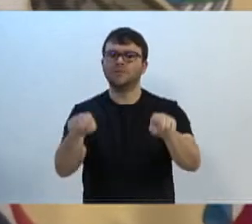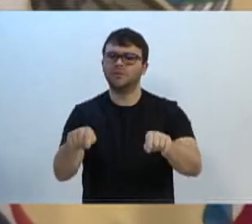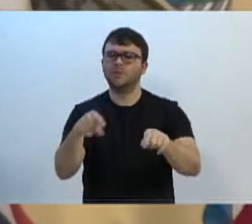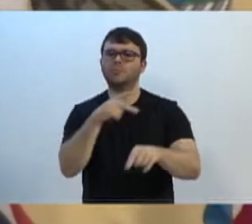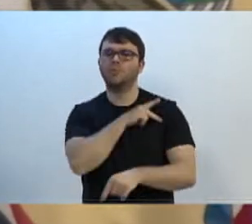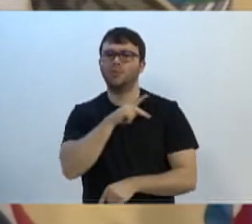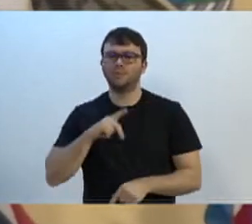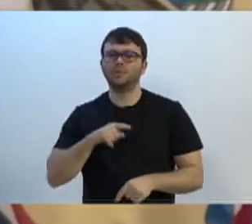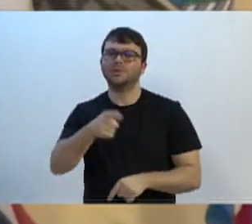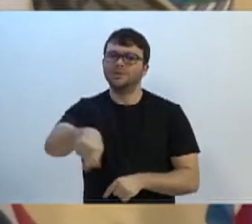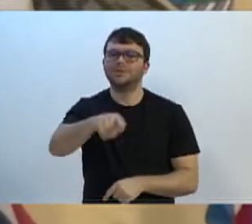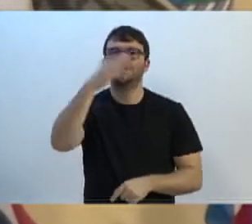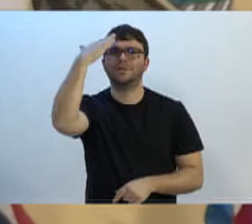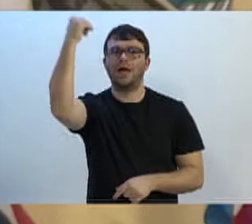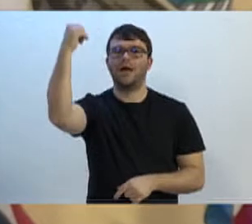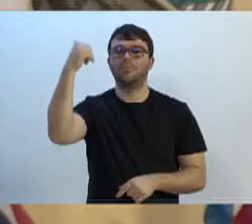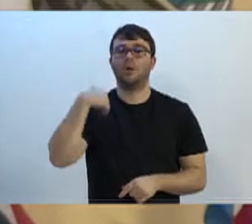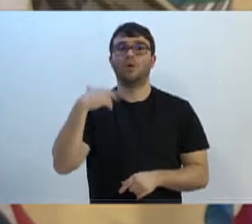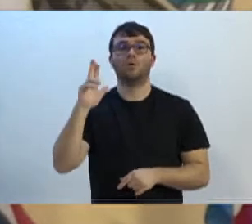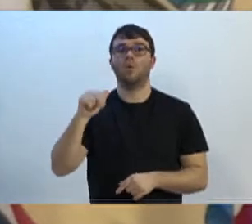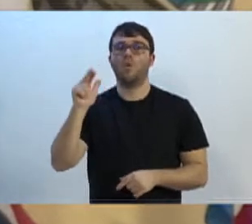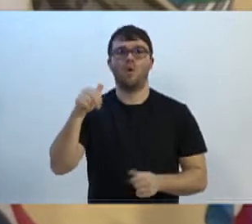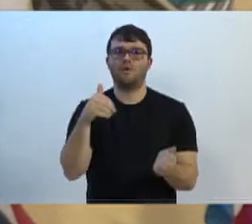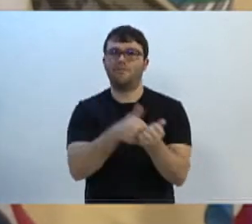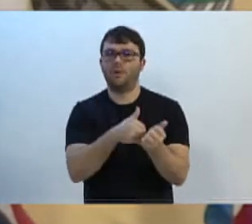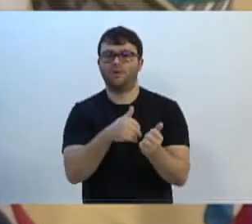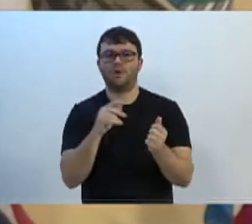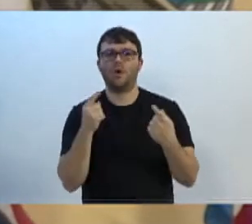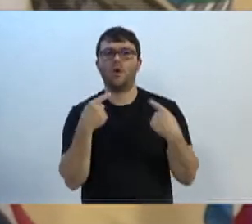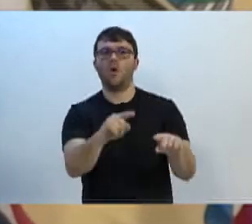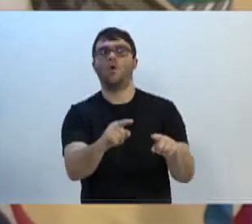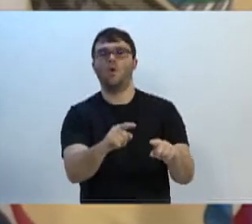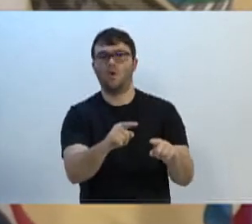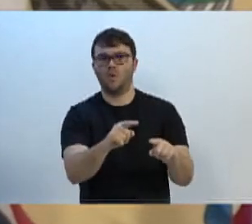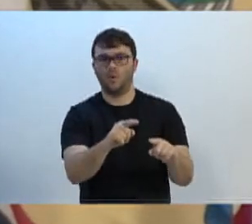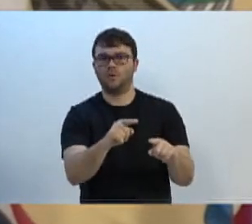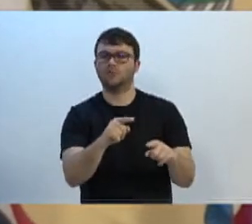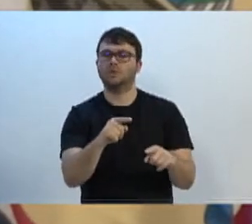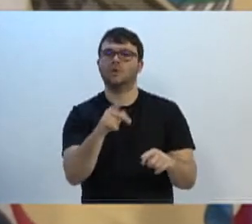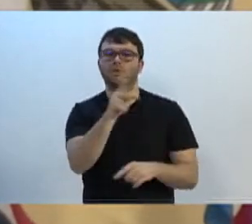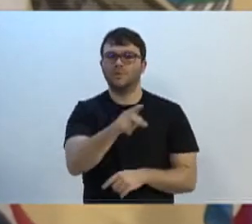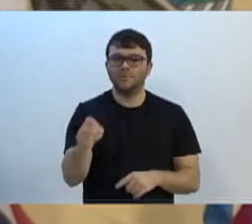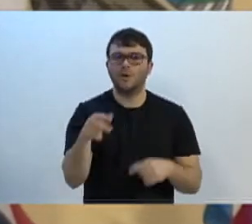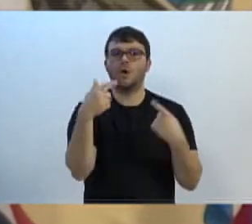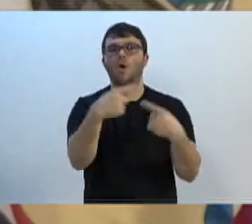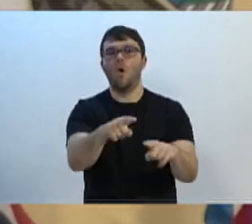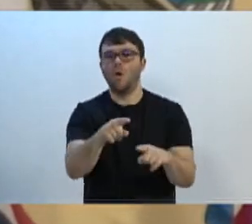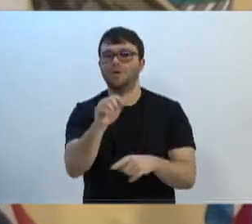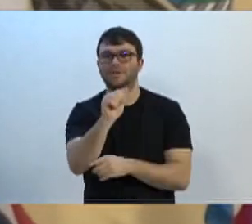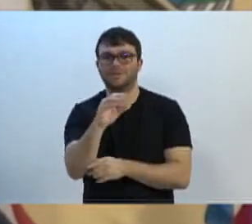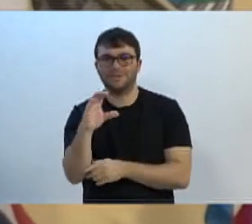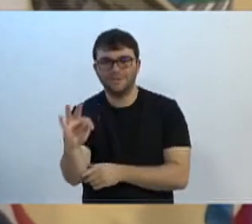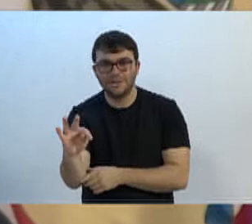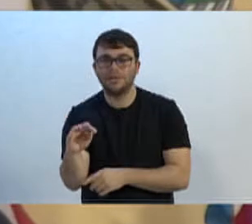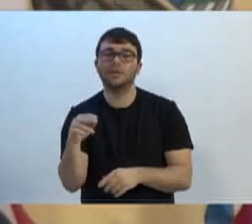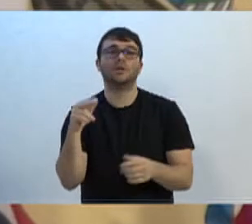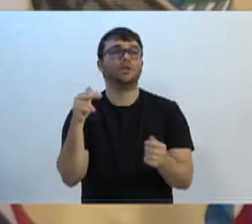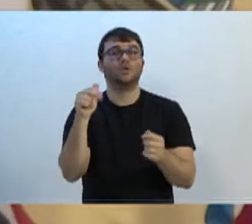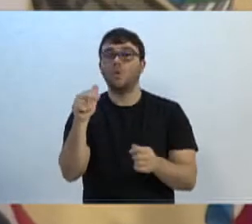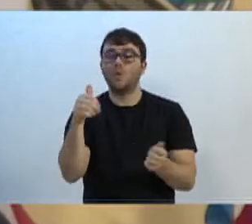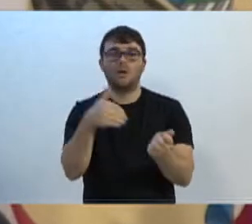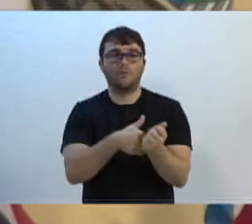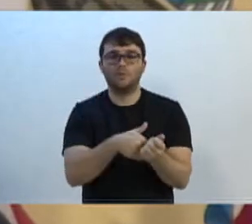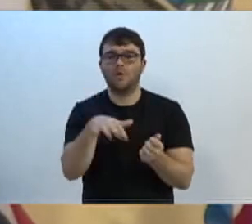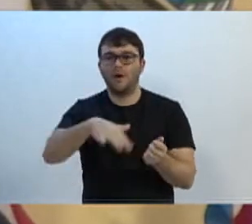né Sérgio este Vereador nunca votou contra os servidores públicos da educação nunca votou contra os professores nunca votou contra os acts e nunca votou quem